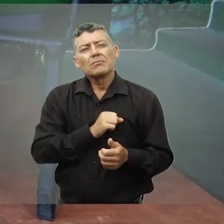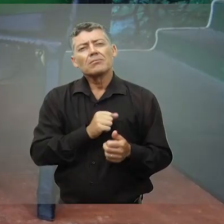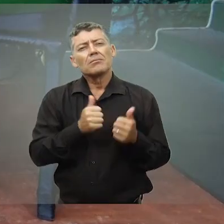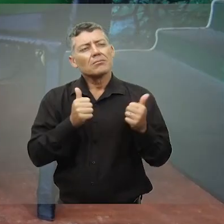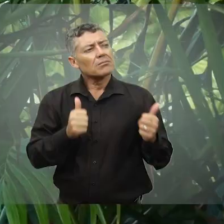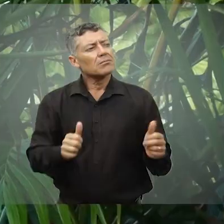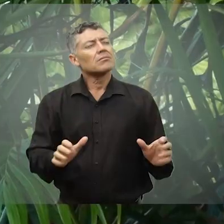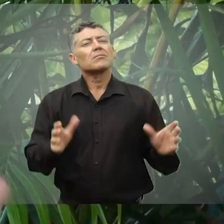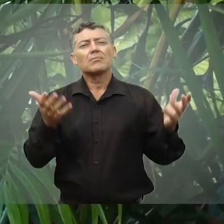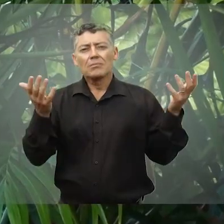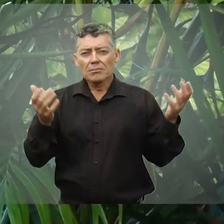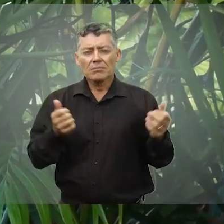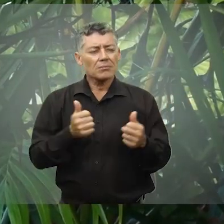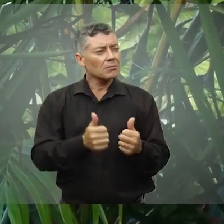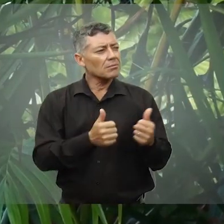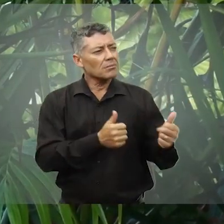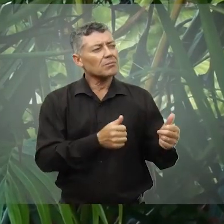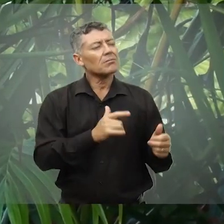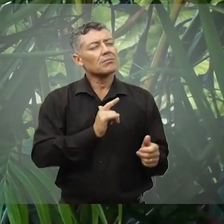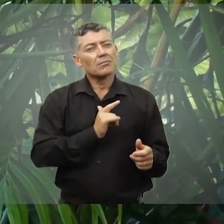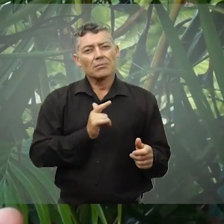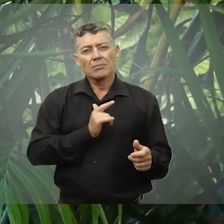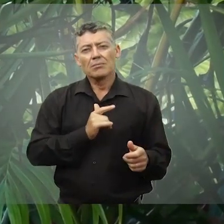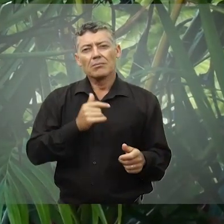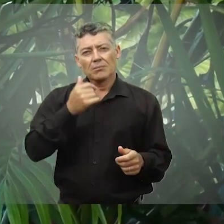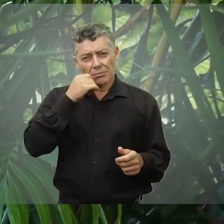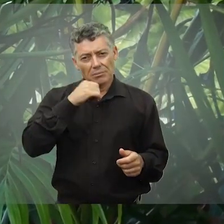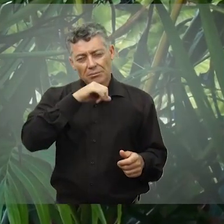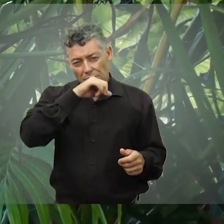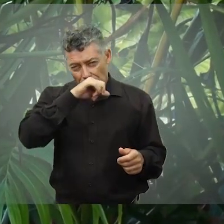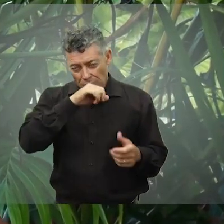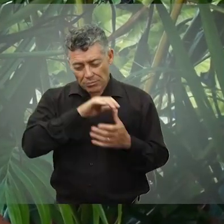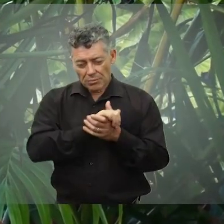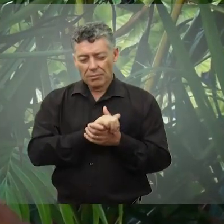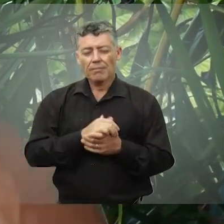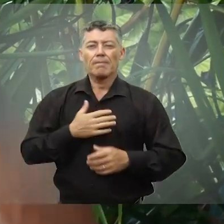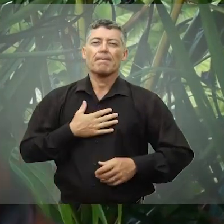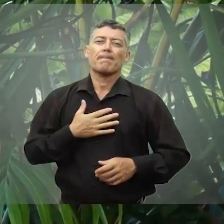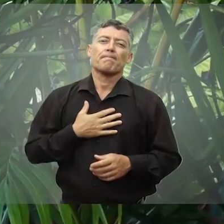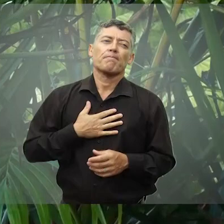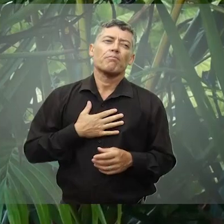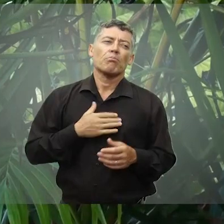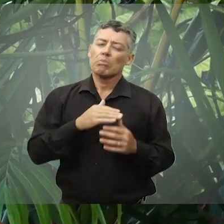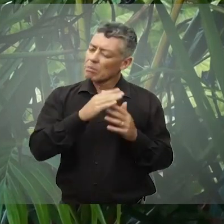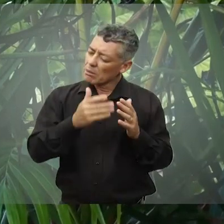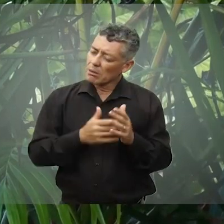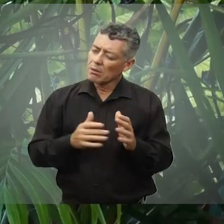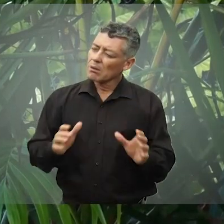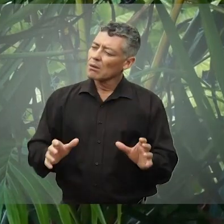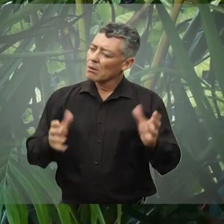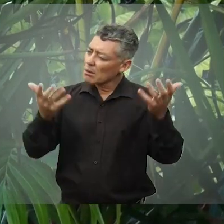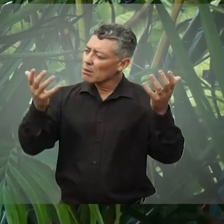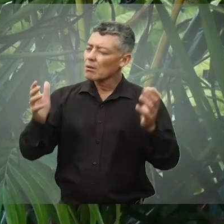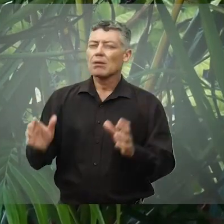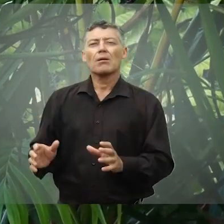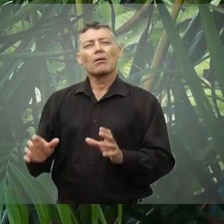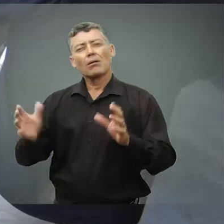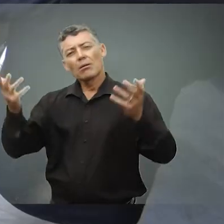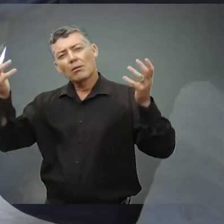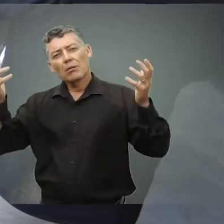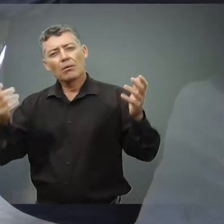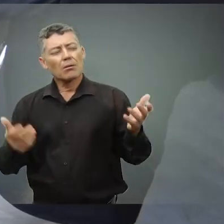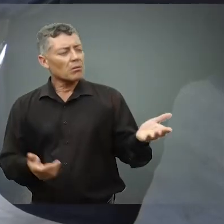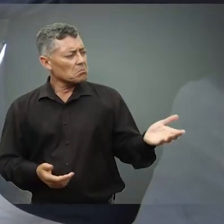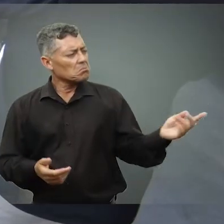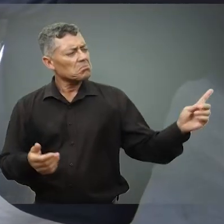fez um show onde tinha uma mãe, que era um casal, né? Que eles, todos os shows que a gente fazia, eles estavam lá. E